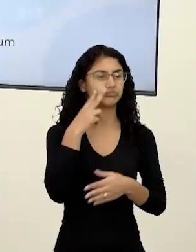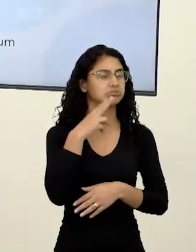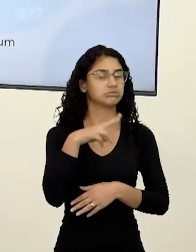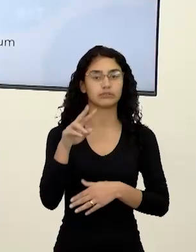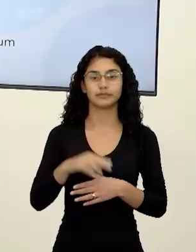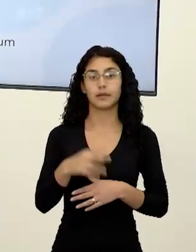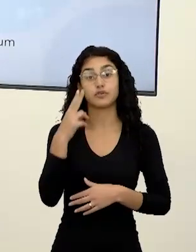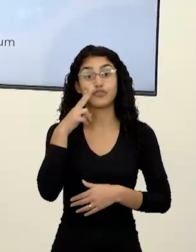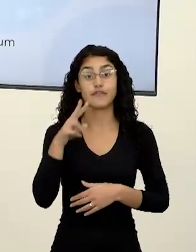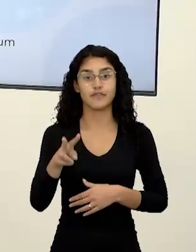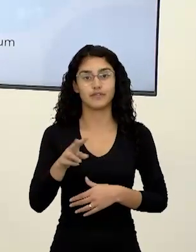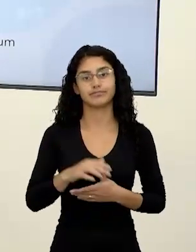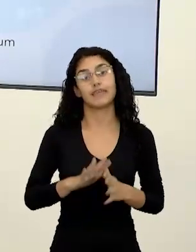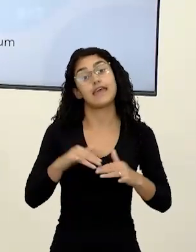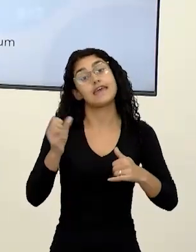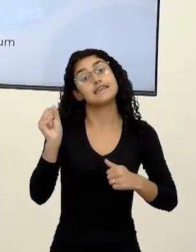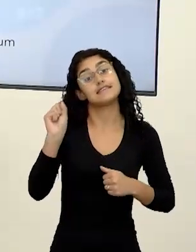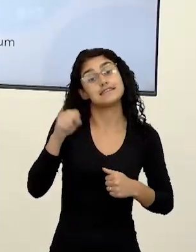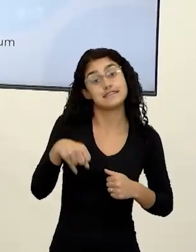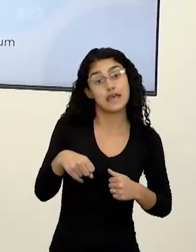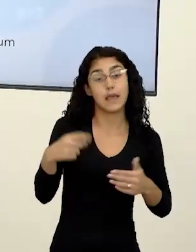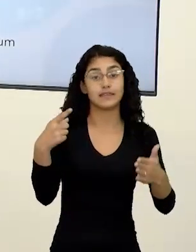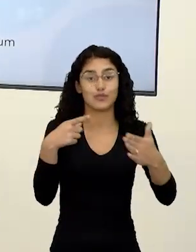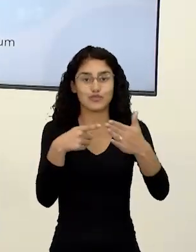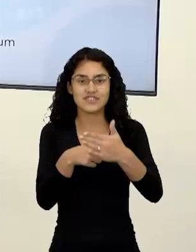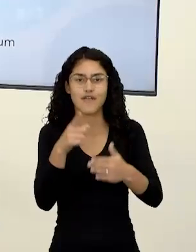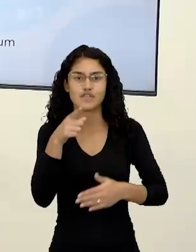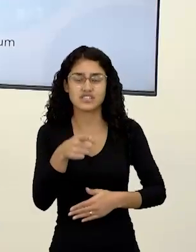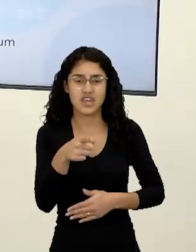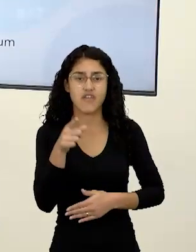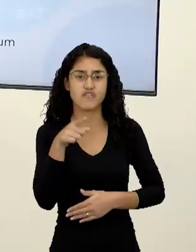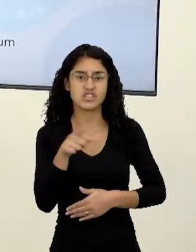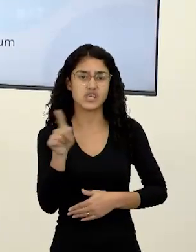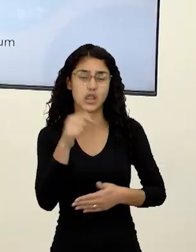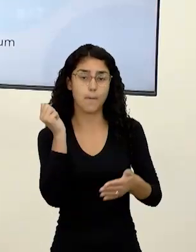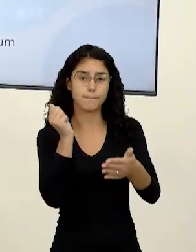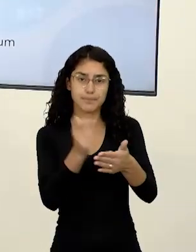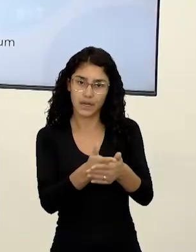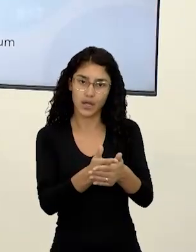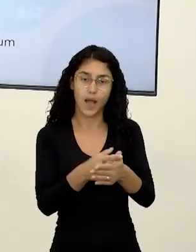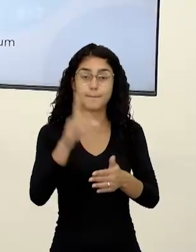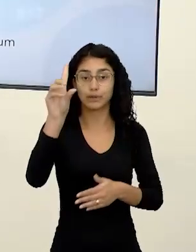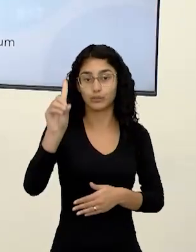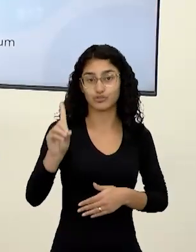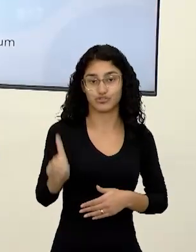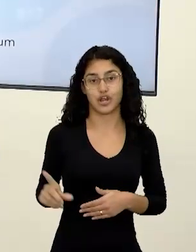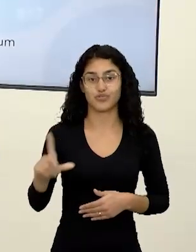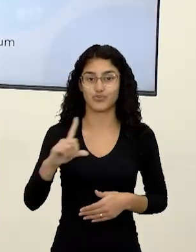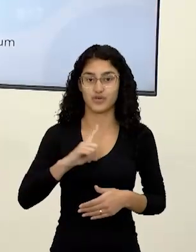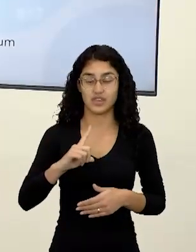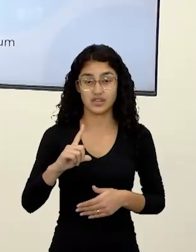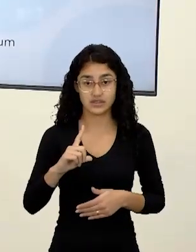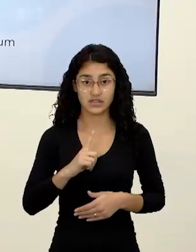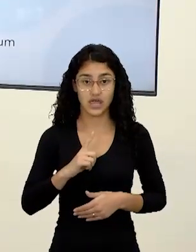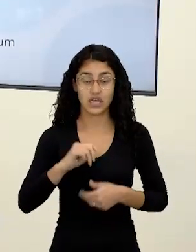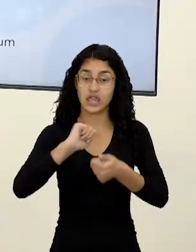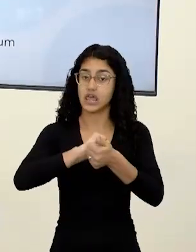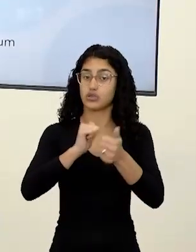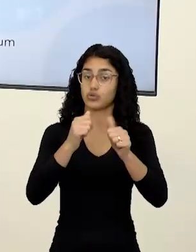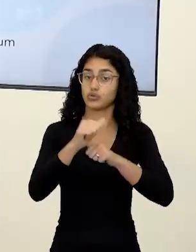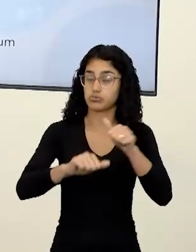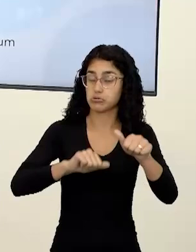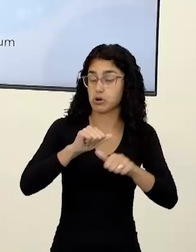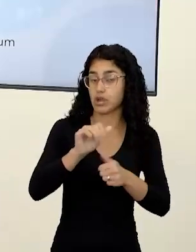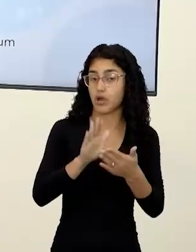lá e vê. Se ela te processar e você não pagar ela pelo direito, né, e principalmente arrumar no seu livro, ele